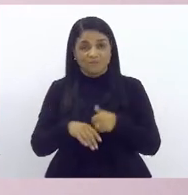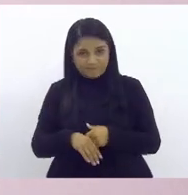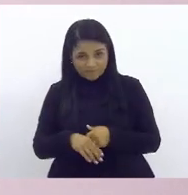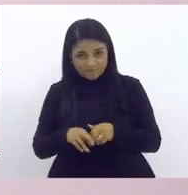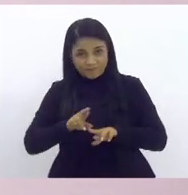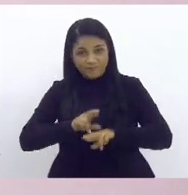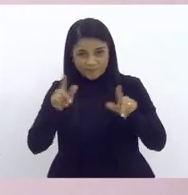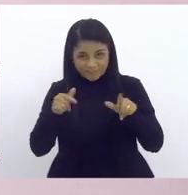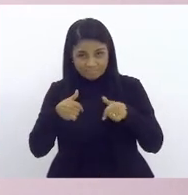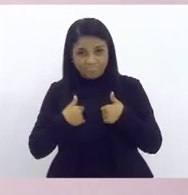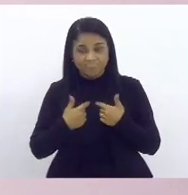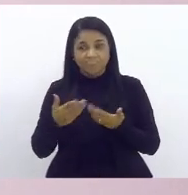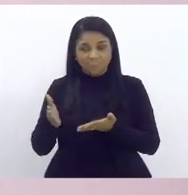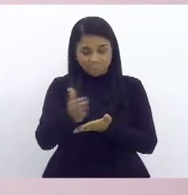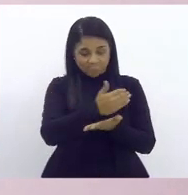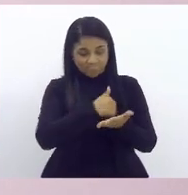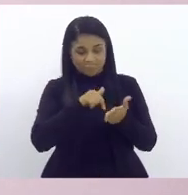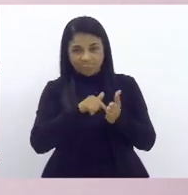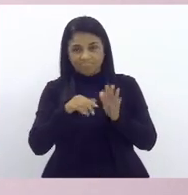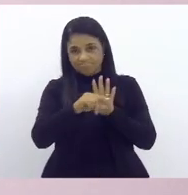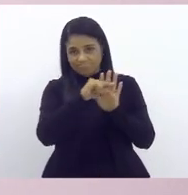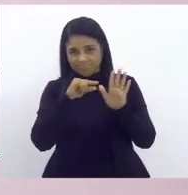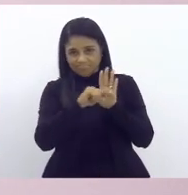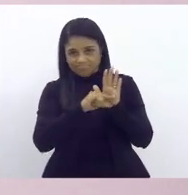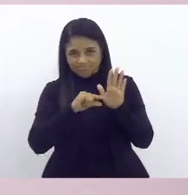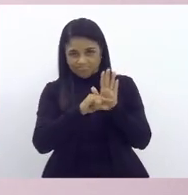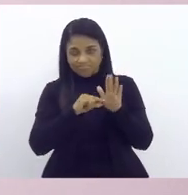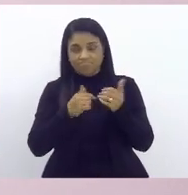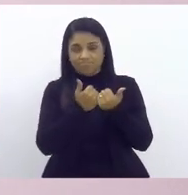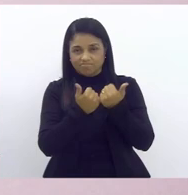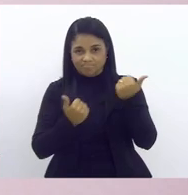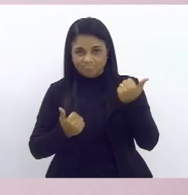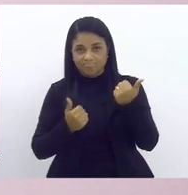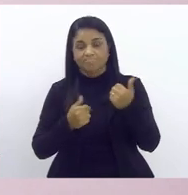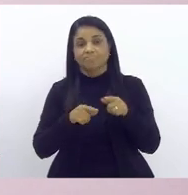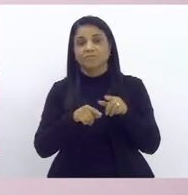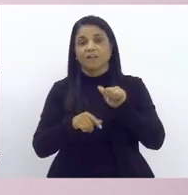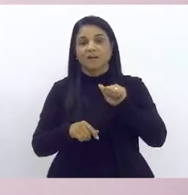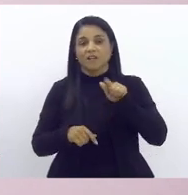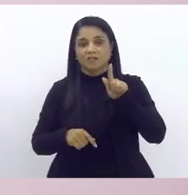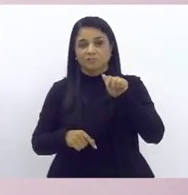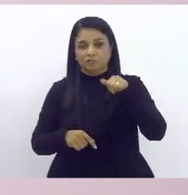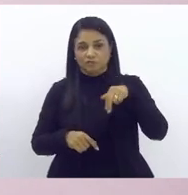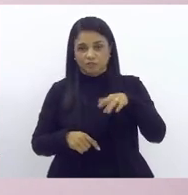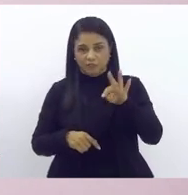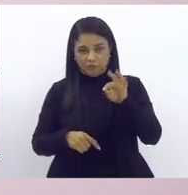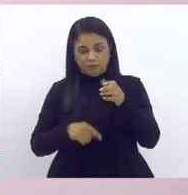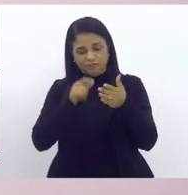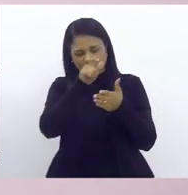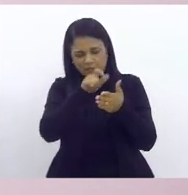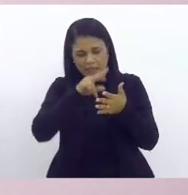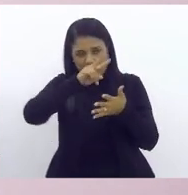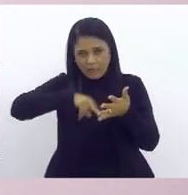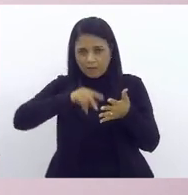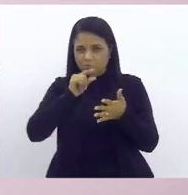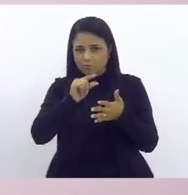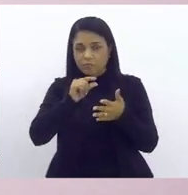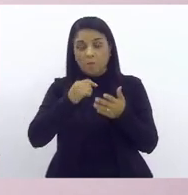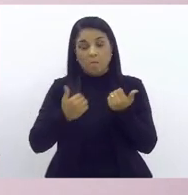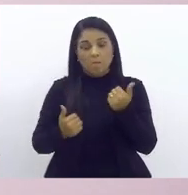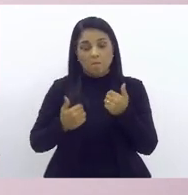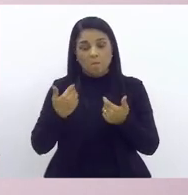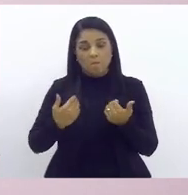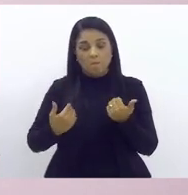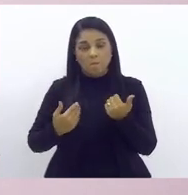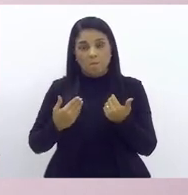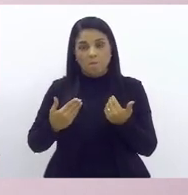as atribuições específicas do agente de educação infantil, que é participar, dentre outras coisas, aqui é muito grande, vou ler só um pedaço, que é participar em conjunto